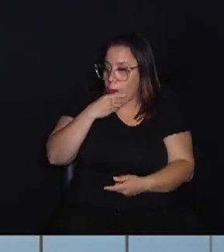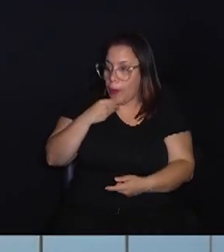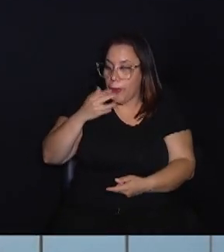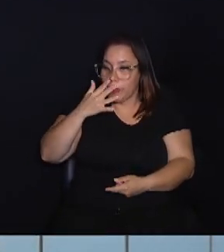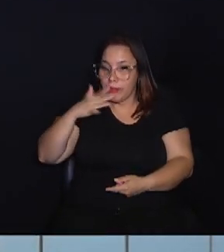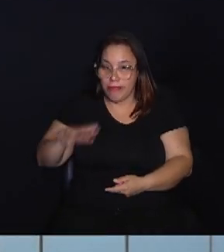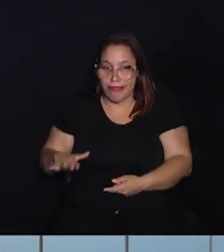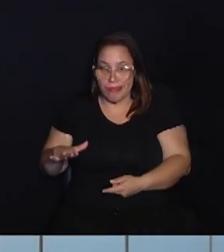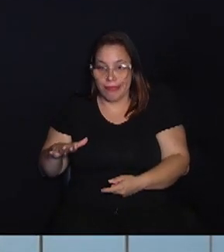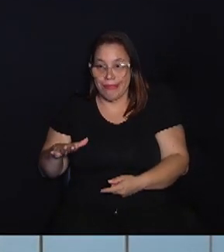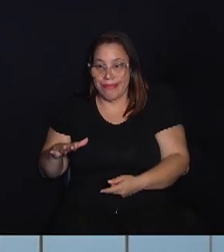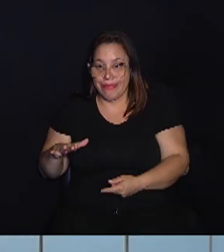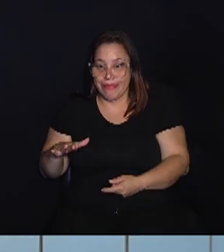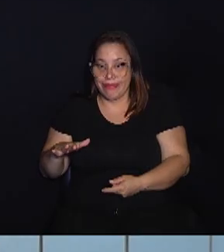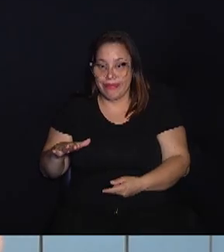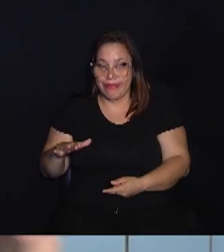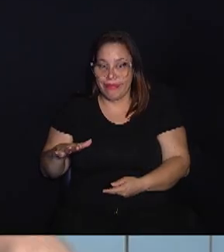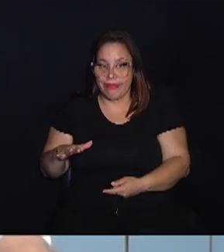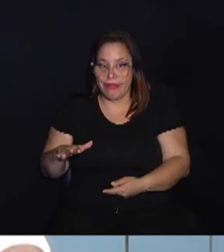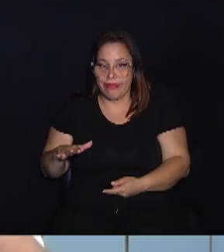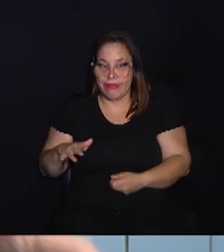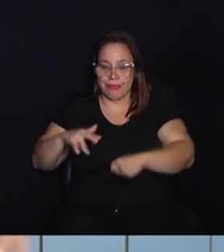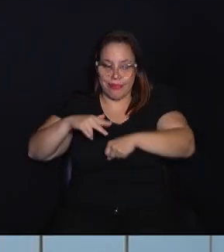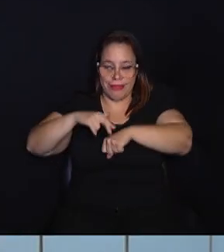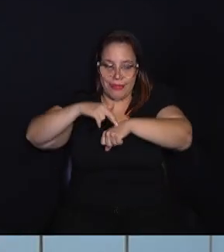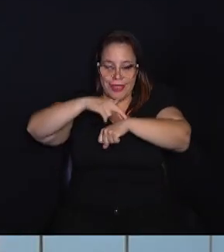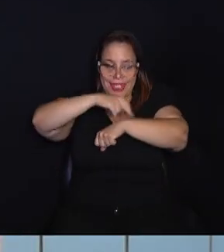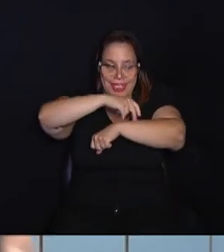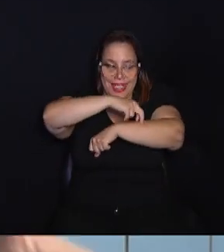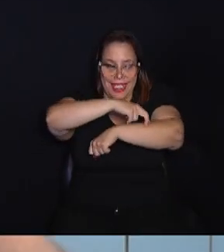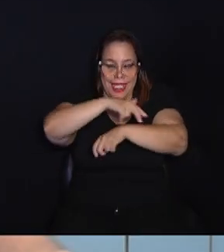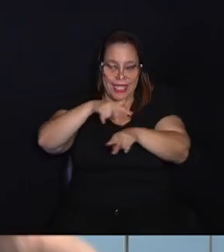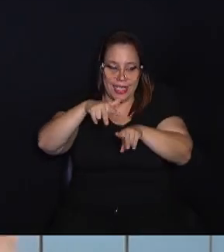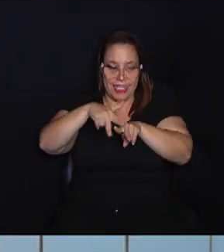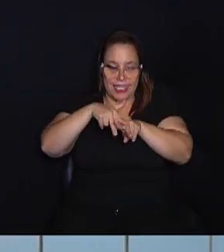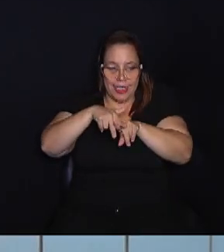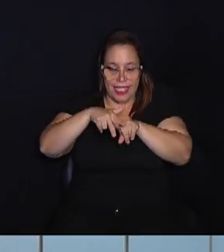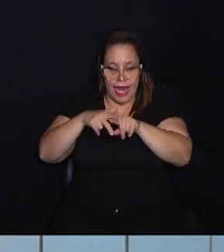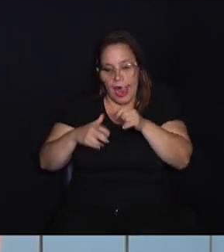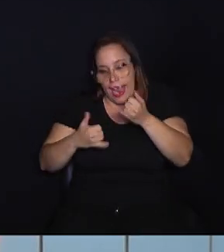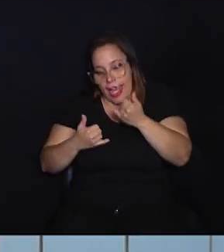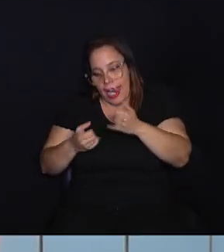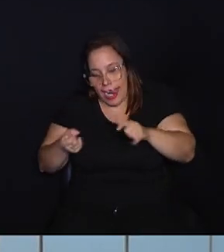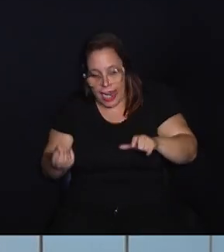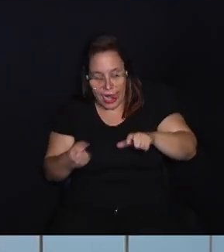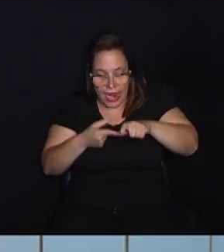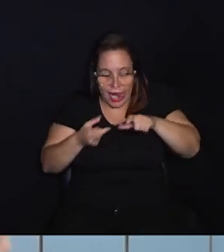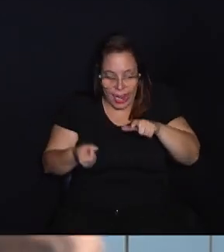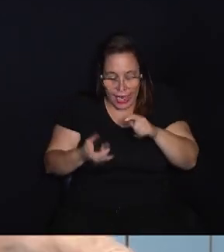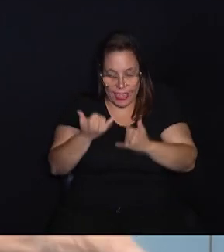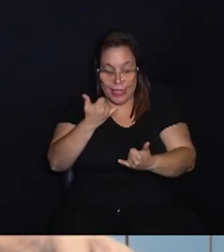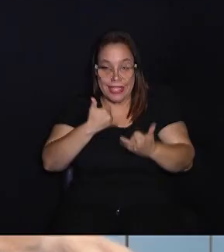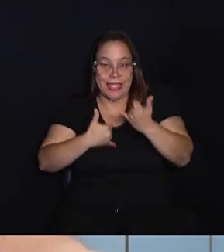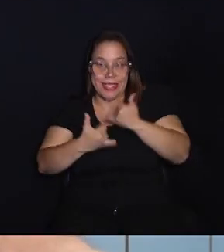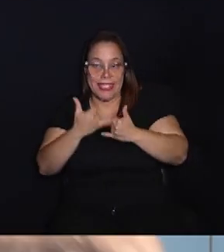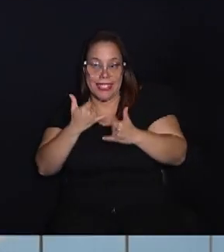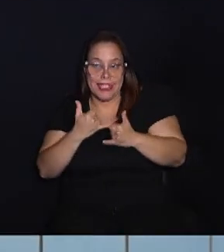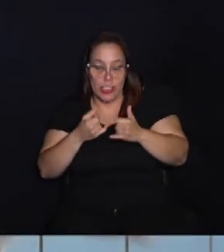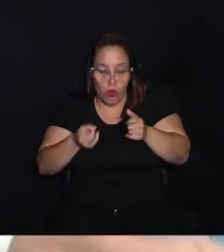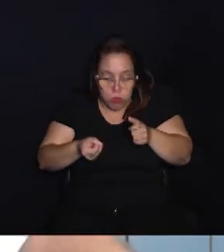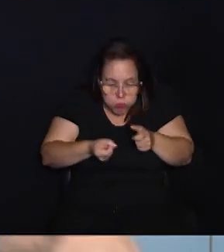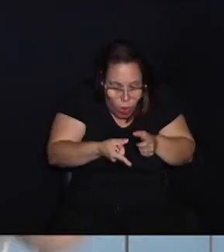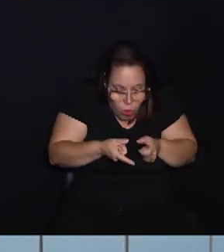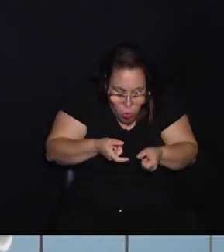pequeno, que andava descalço, jogava bola na rua, brinquei de bolinha de